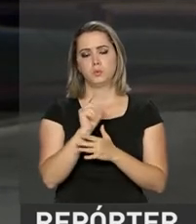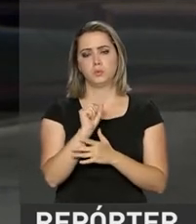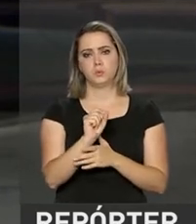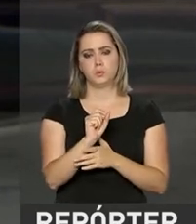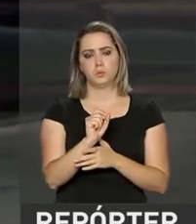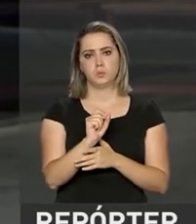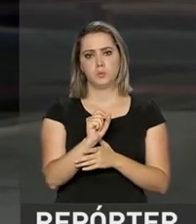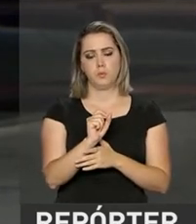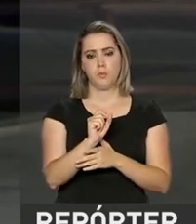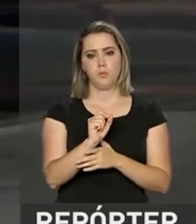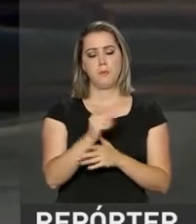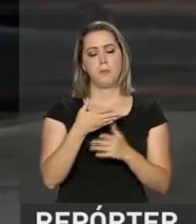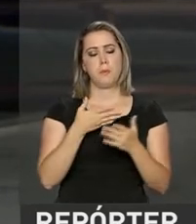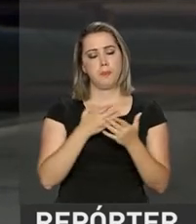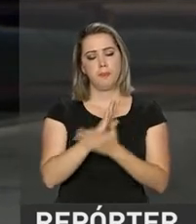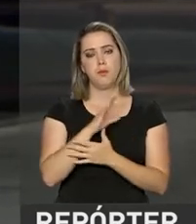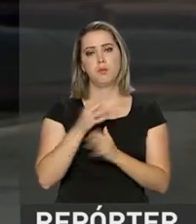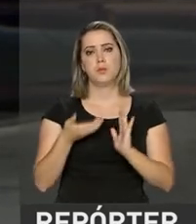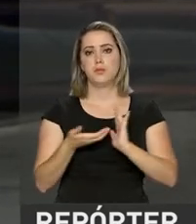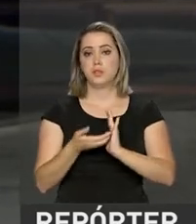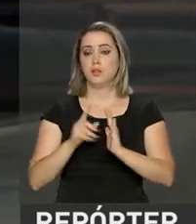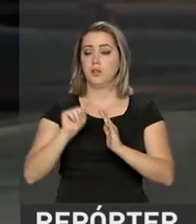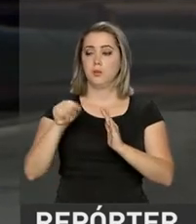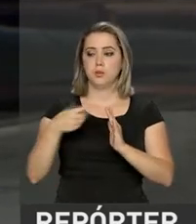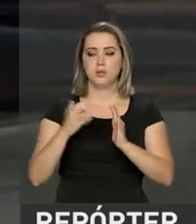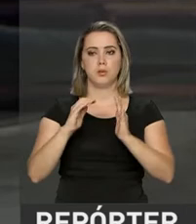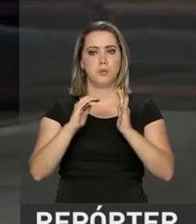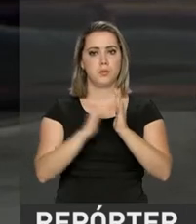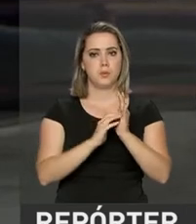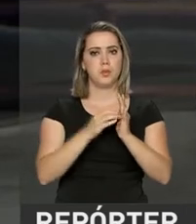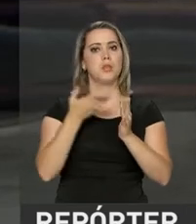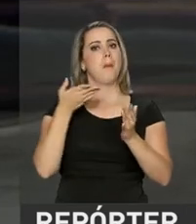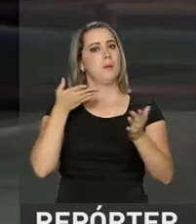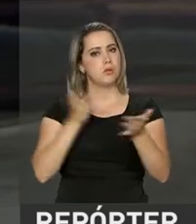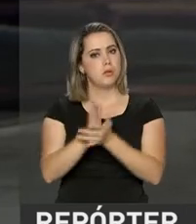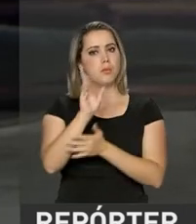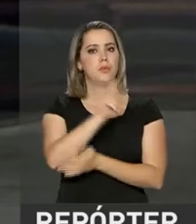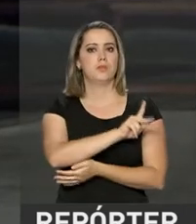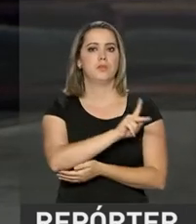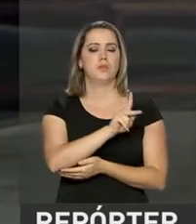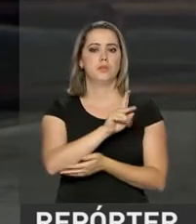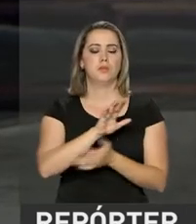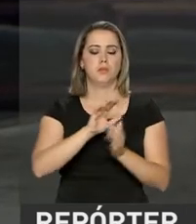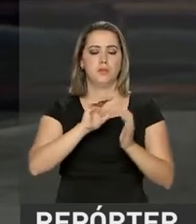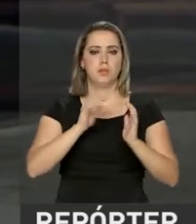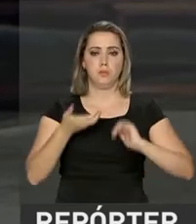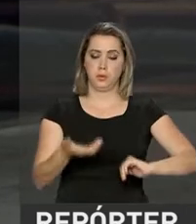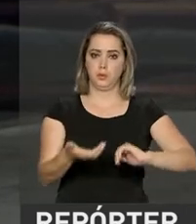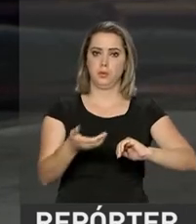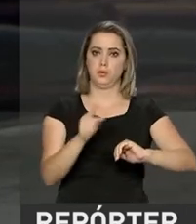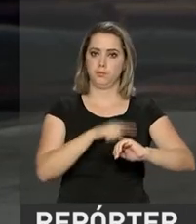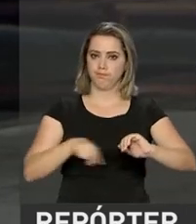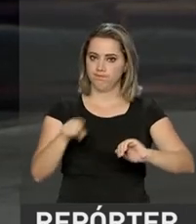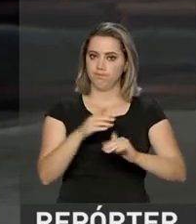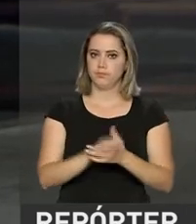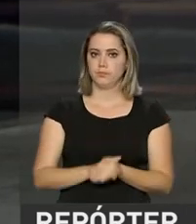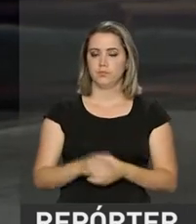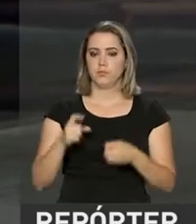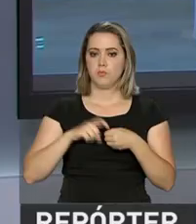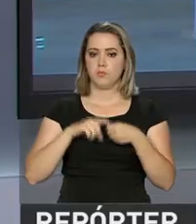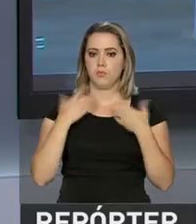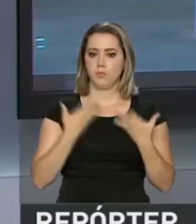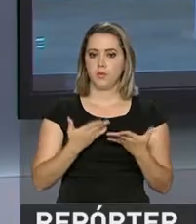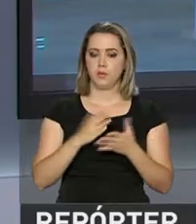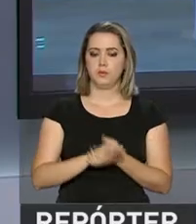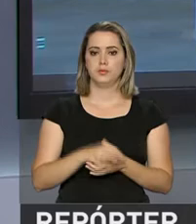social ser aprovada na câmara e no senado e promulgada pelo congresso nacional eu voto com você não estou de